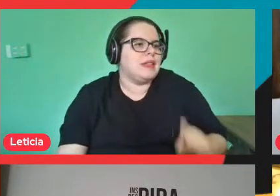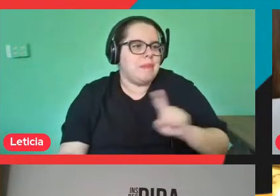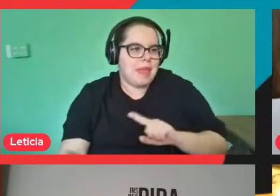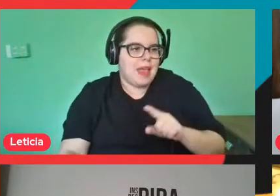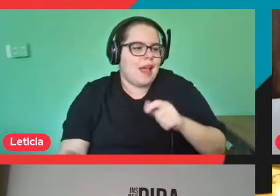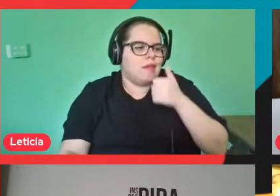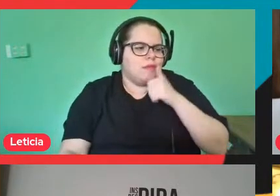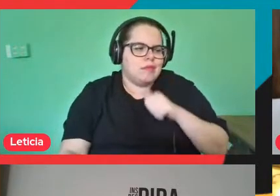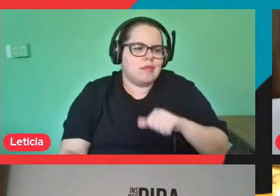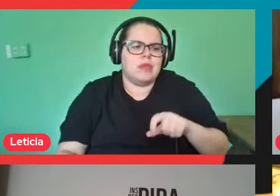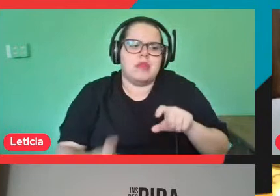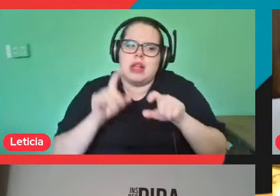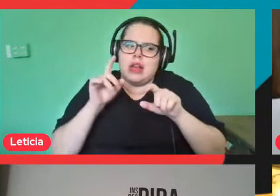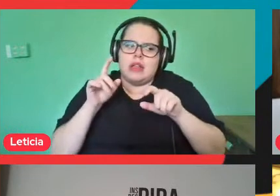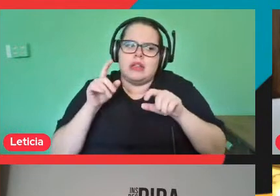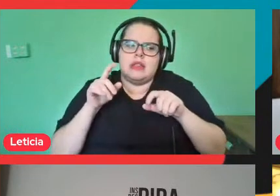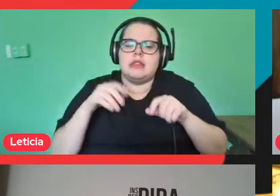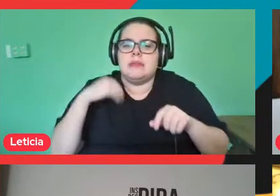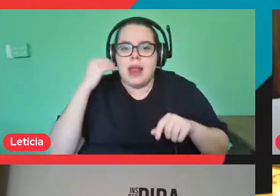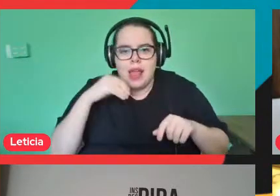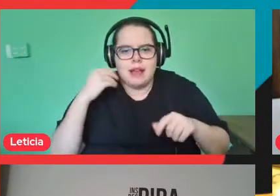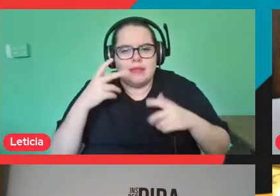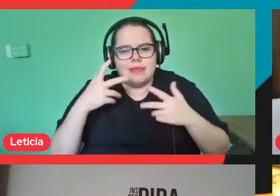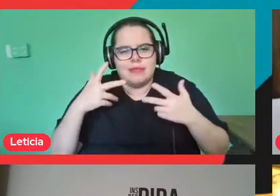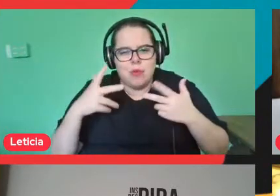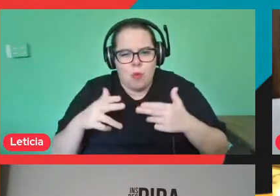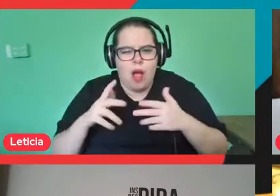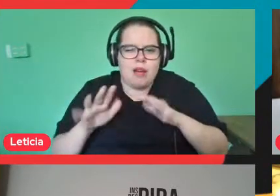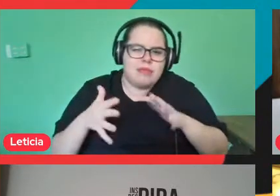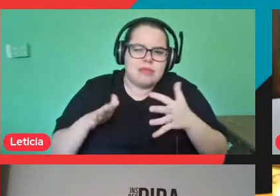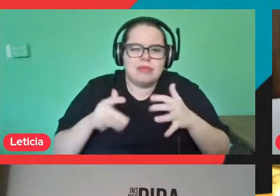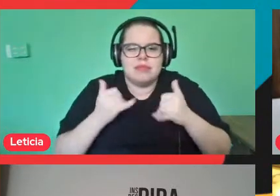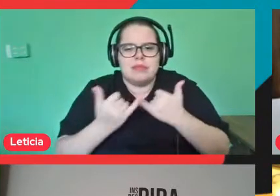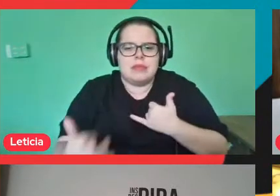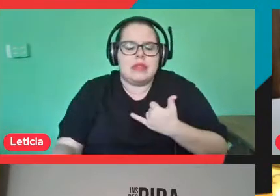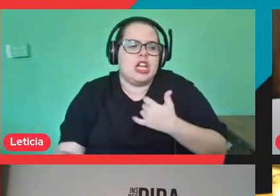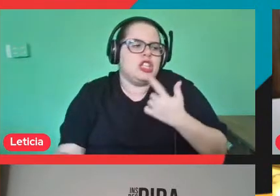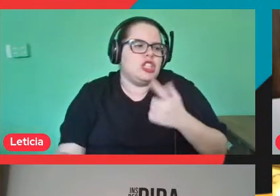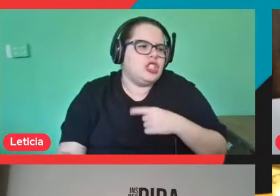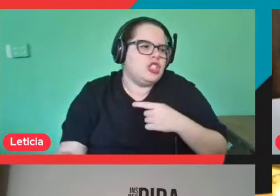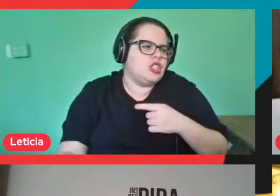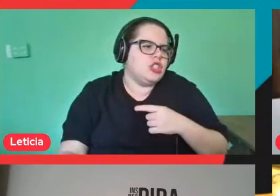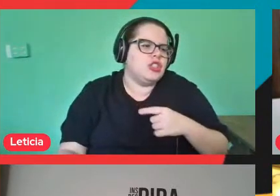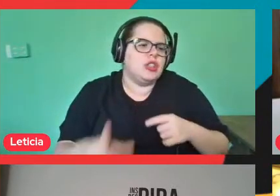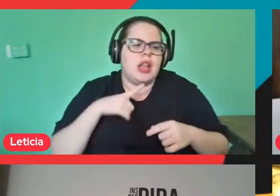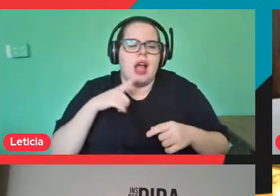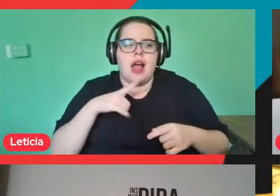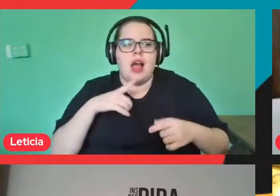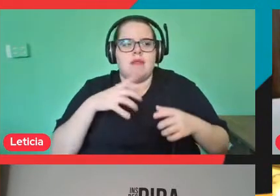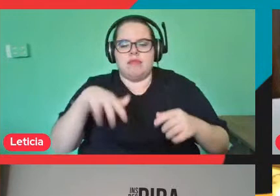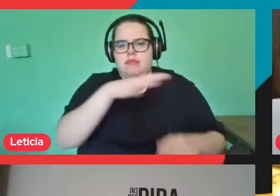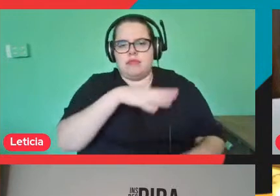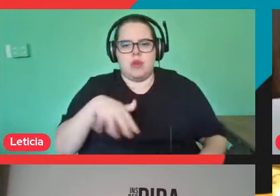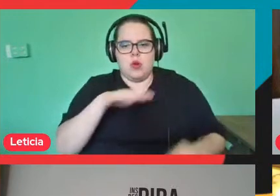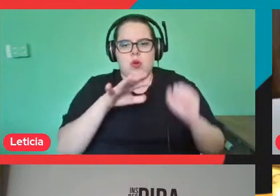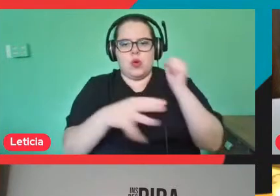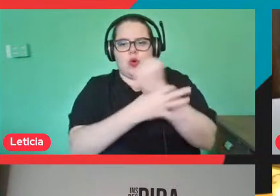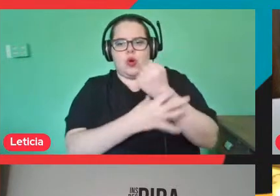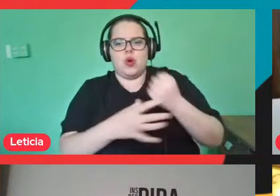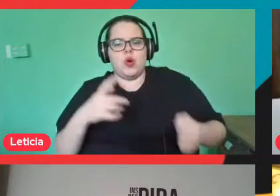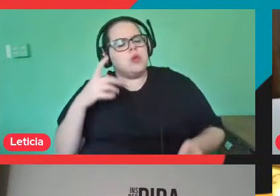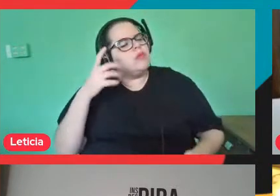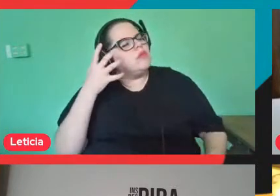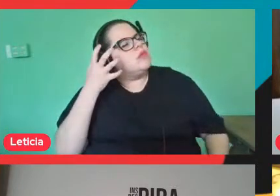tiveram experiências semelhantes, a gente, conforme está ali no nosso círculo seguro, ouvindo